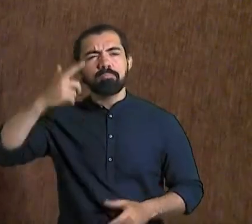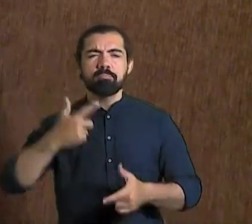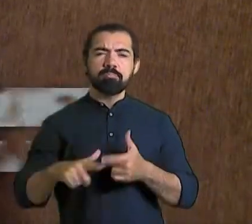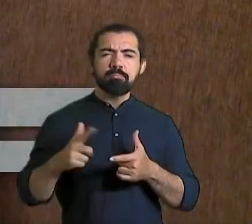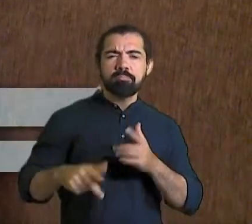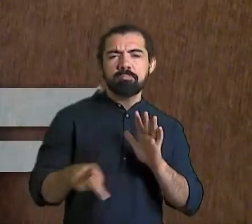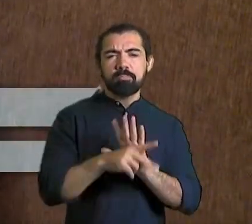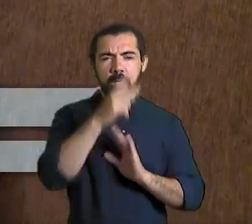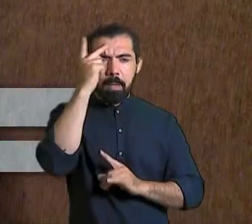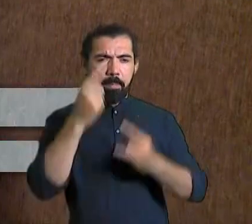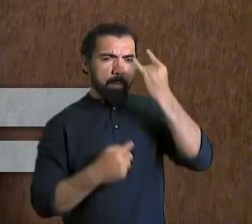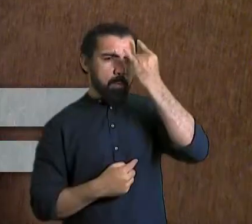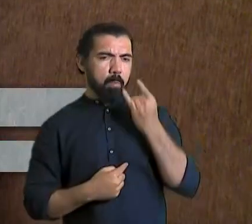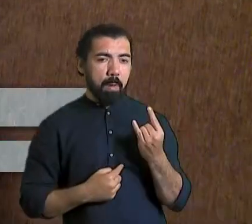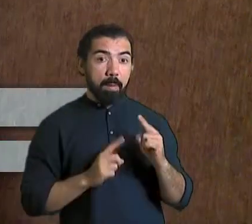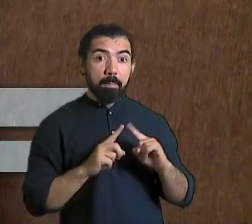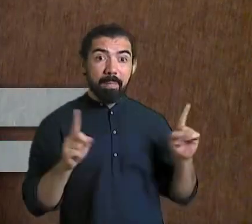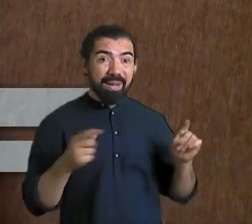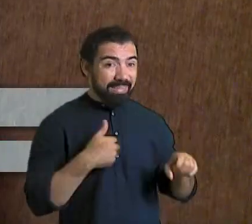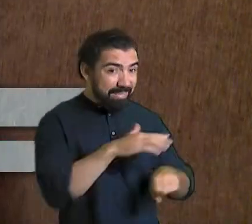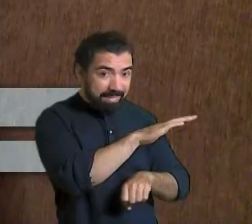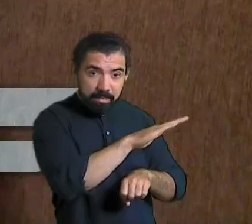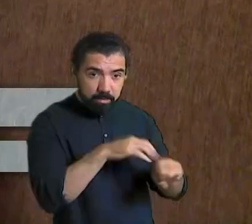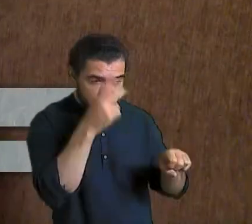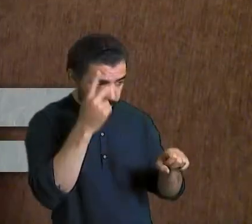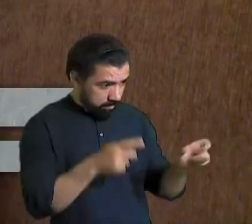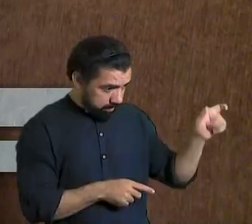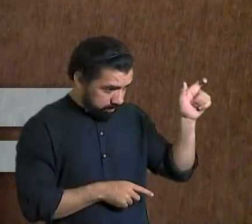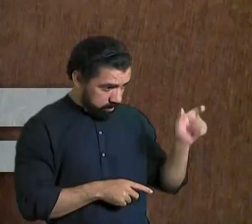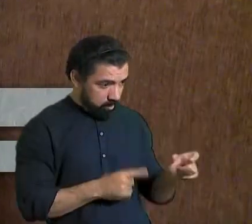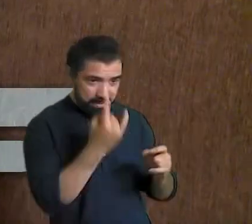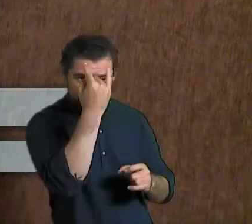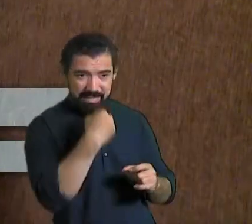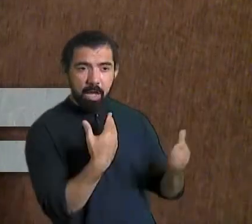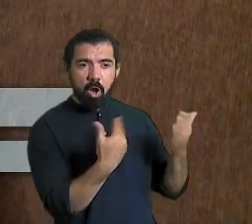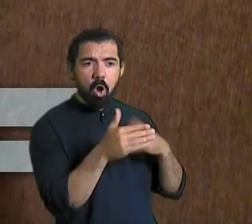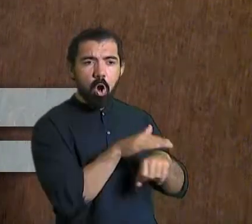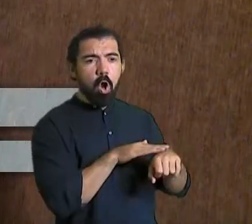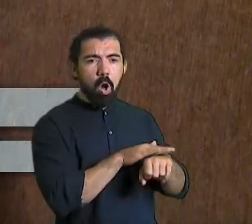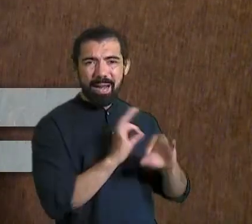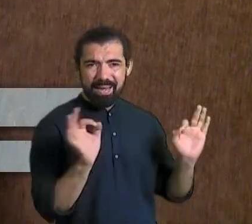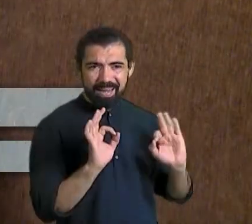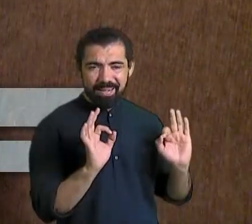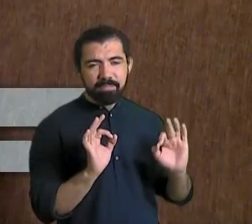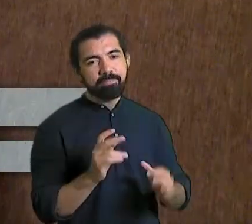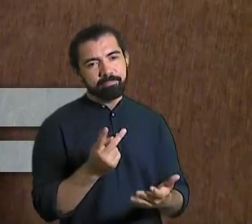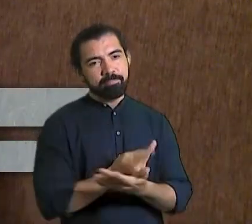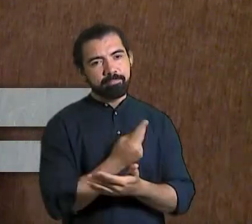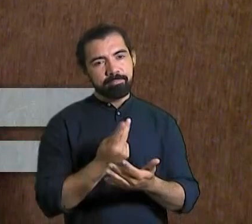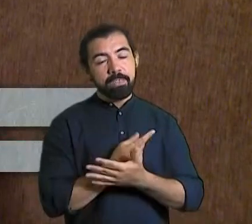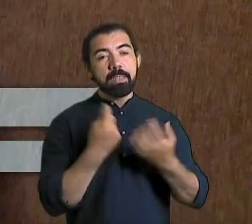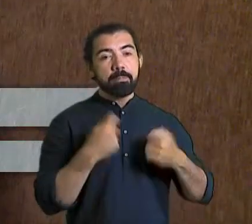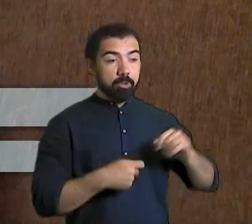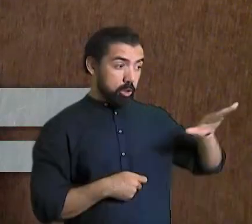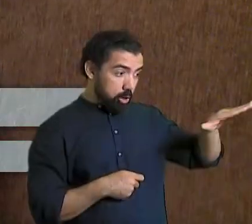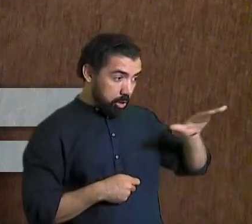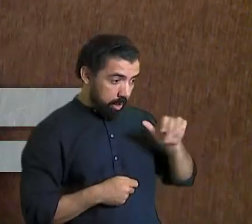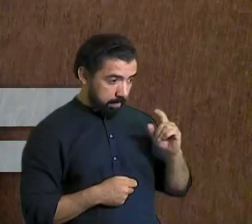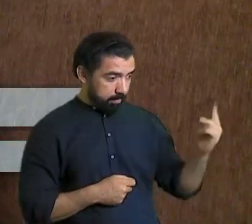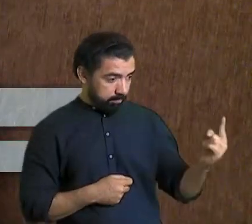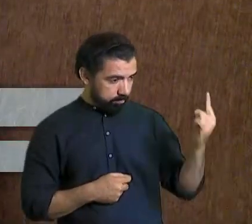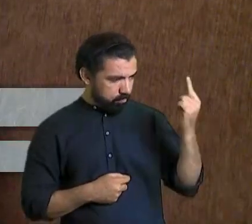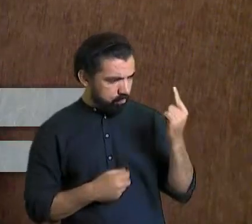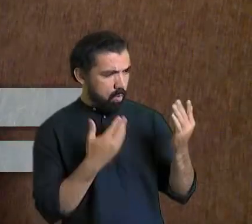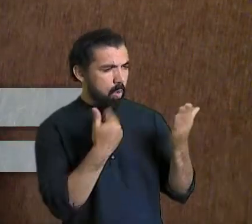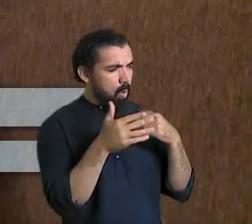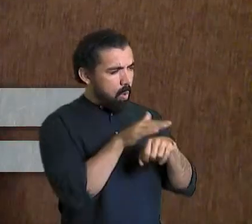algum aplicativo, algum sistema de informática, algum projeto de mobilidade, seja de